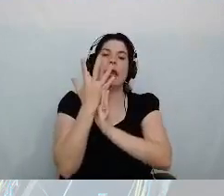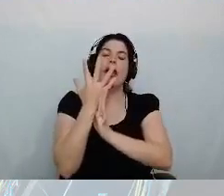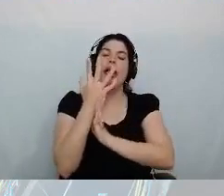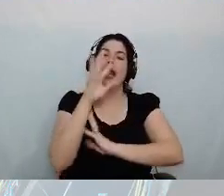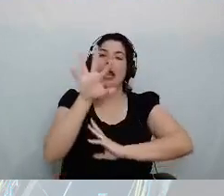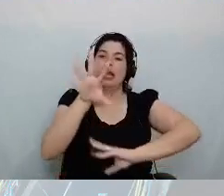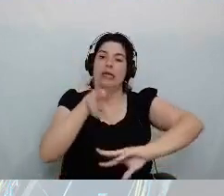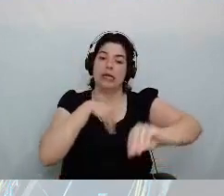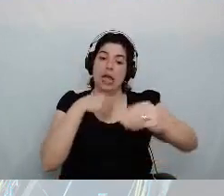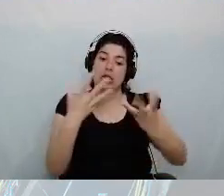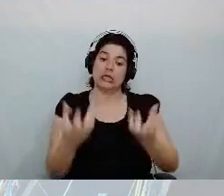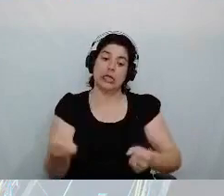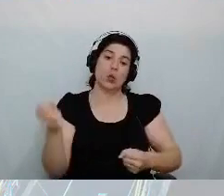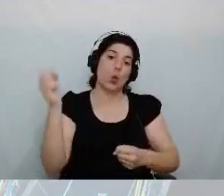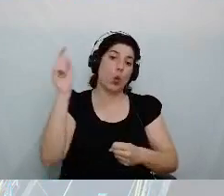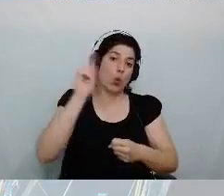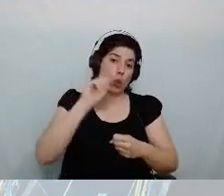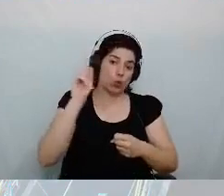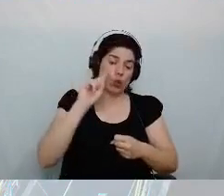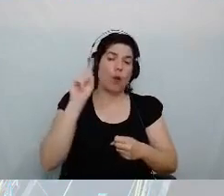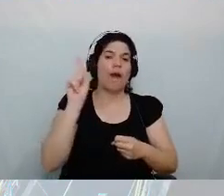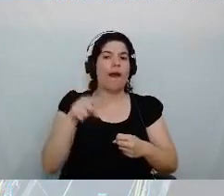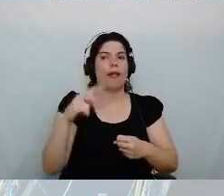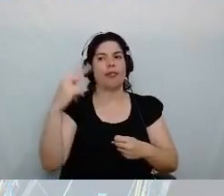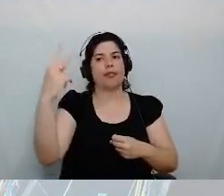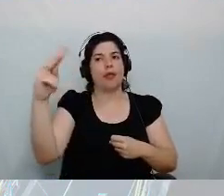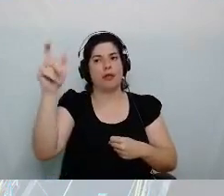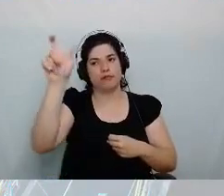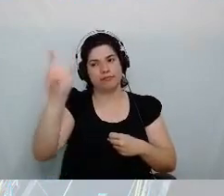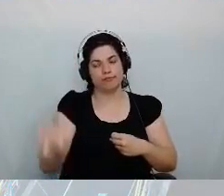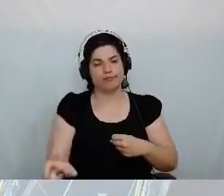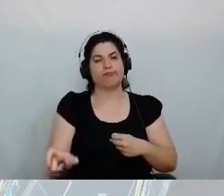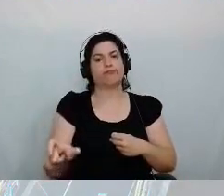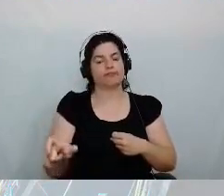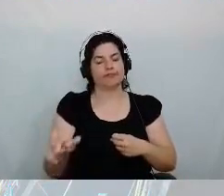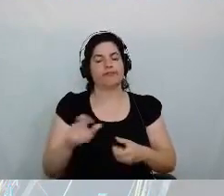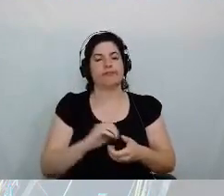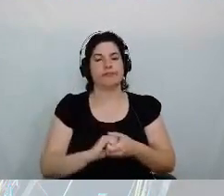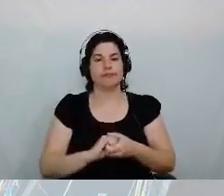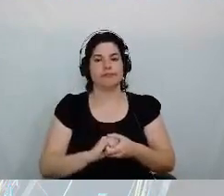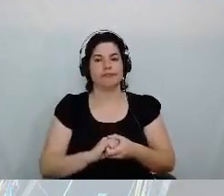Aceitando ou não o rapport da imagem do outro. Tá bom? A mensagem que ele tem para te passar.